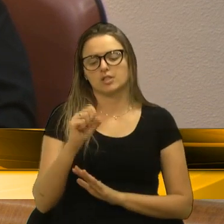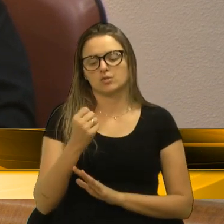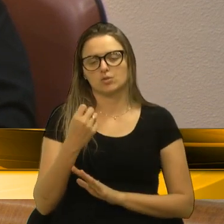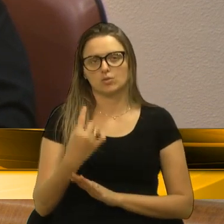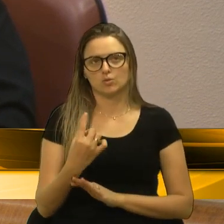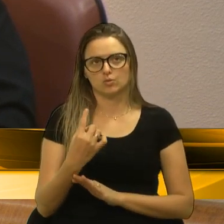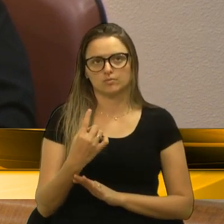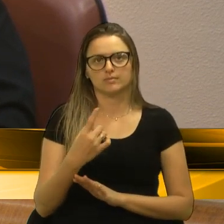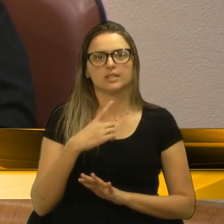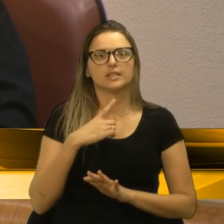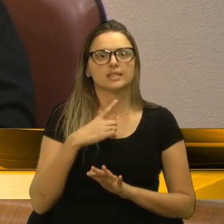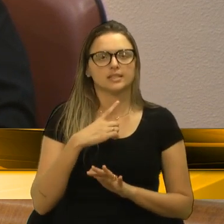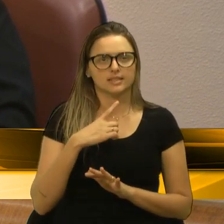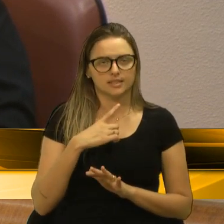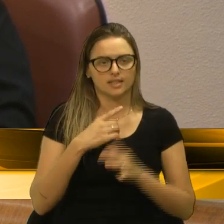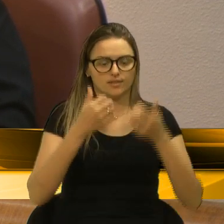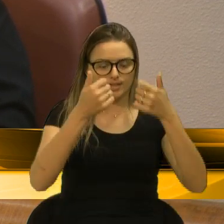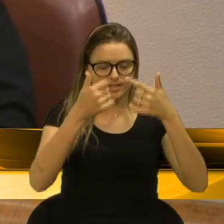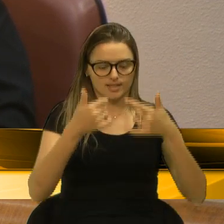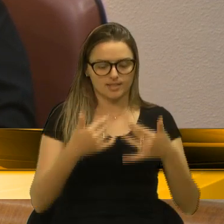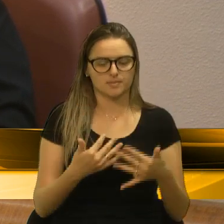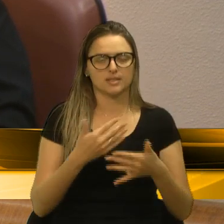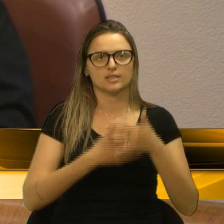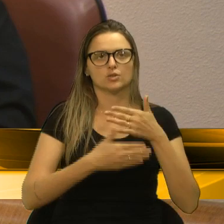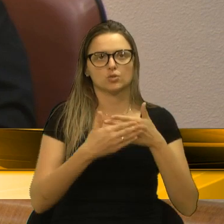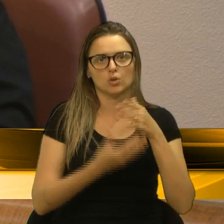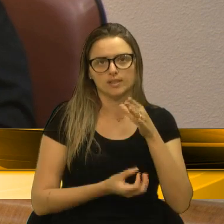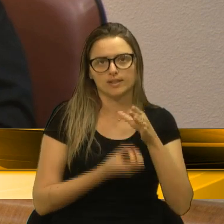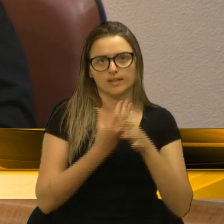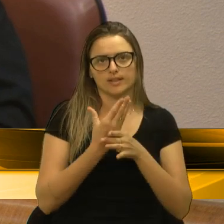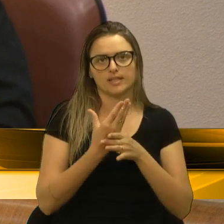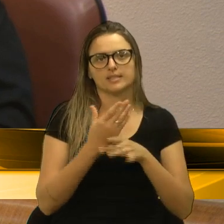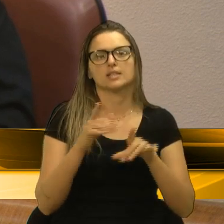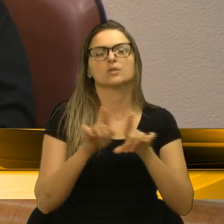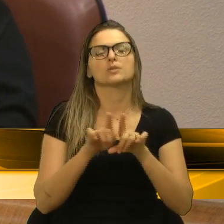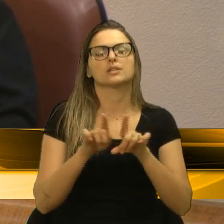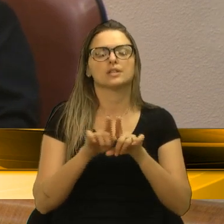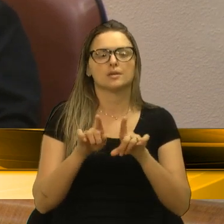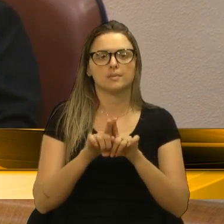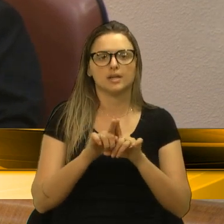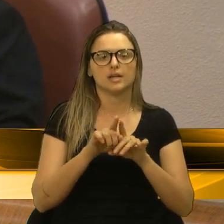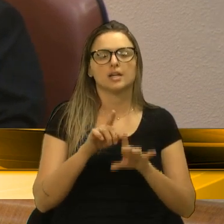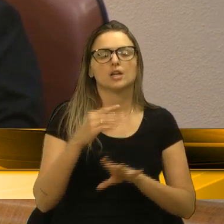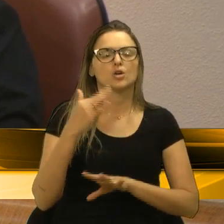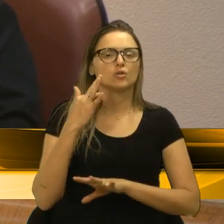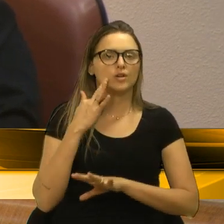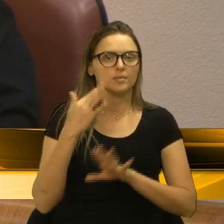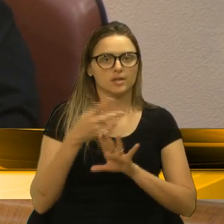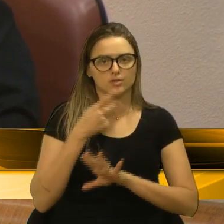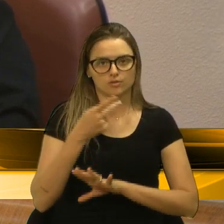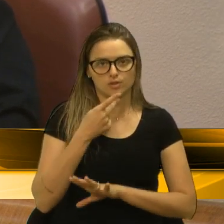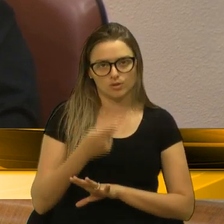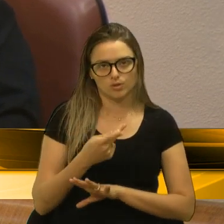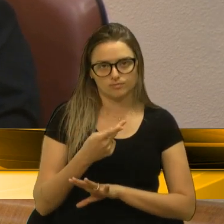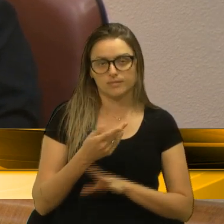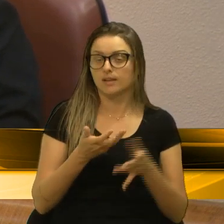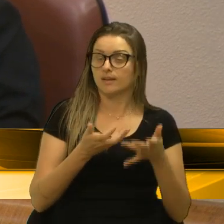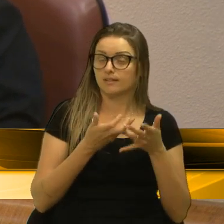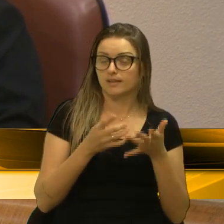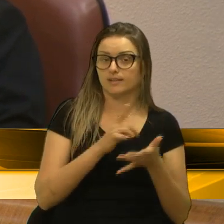foi amplamente explicado sua elaboração, bem como dito pelo Dr. Fabiano, quer não